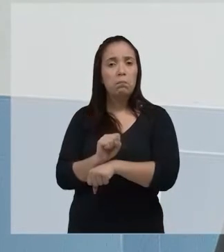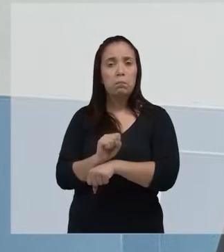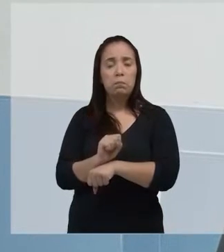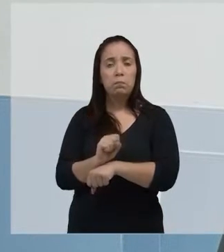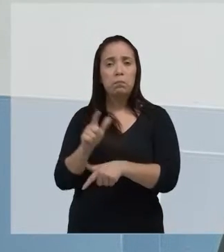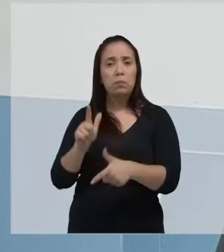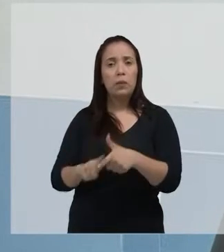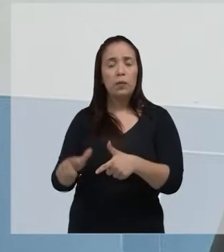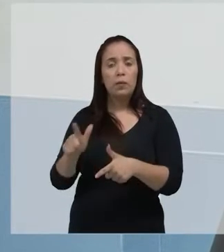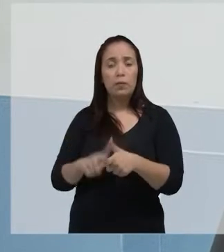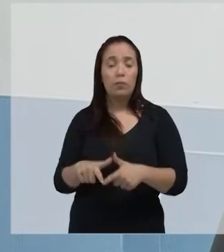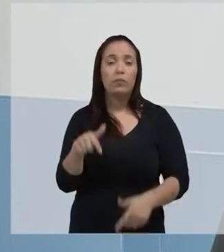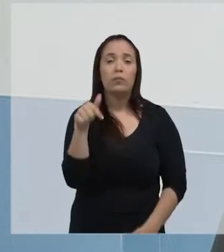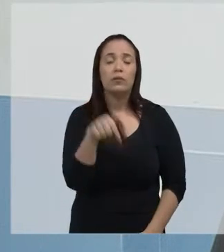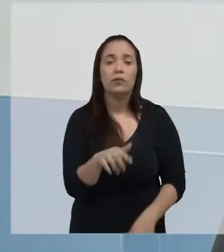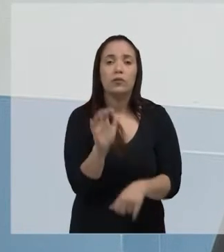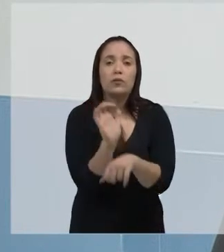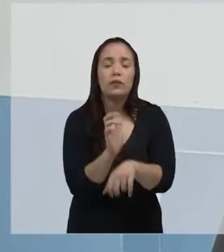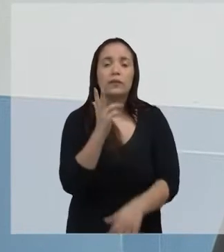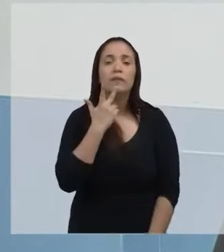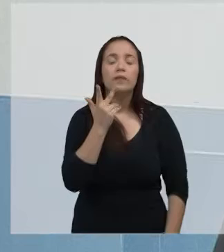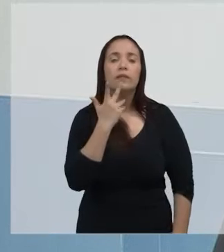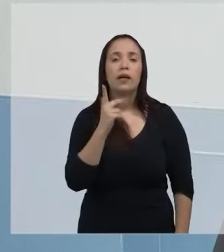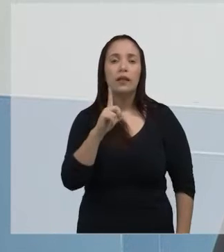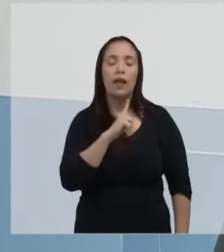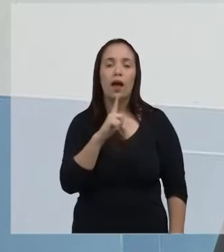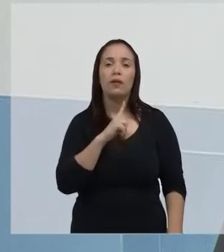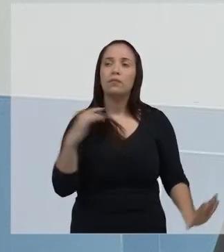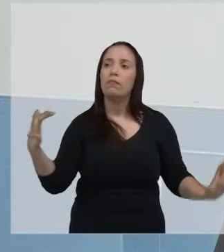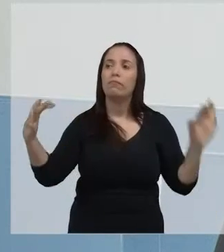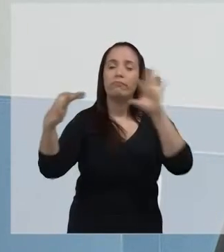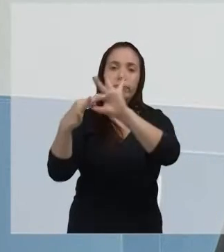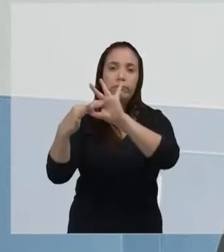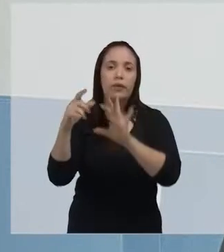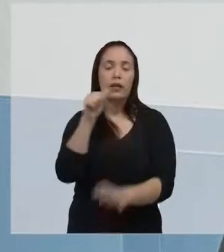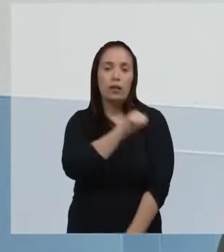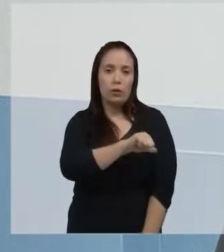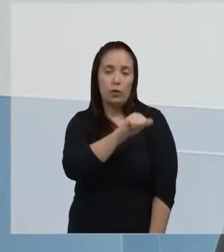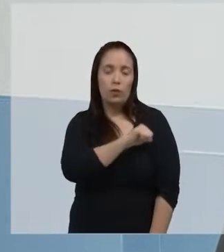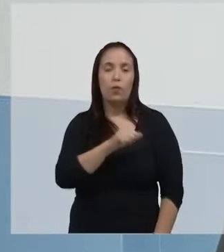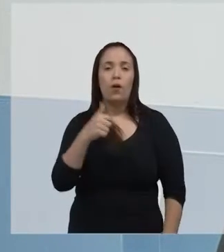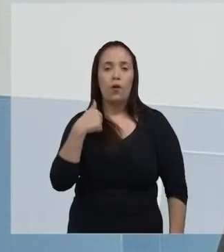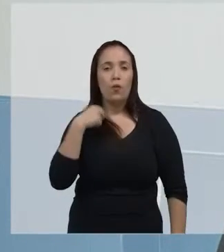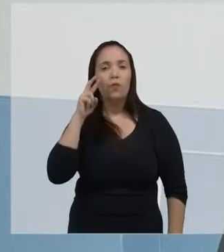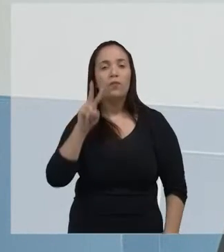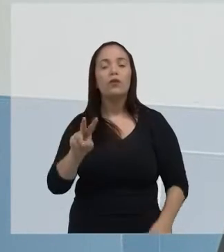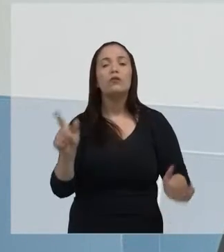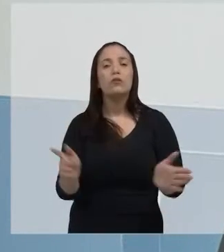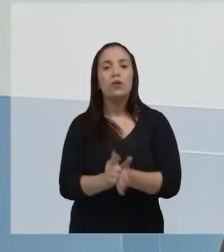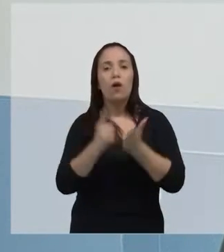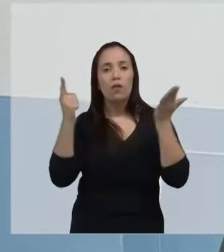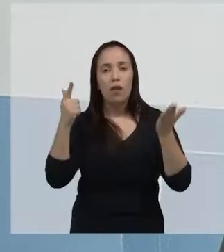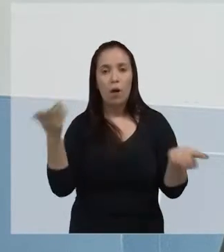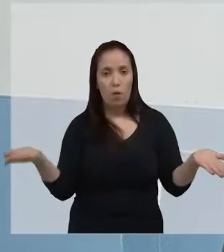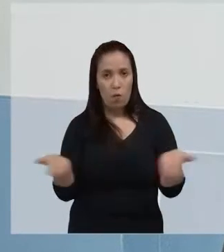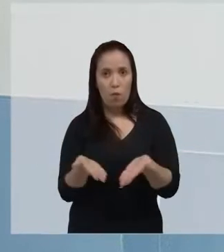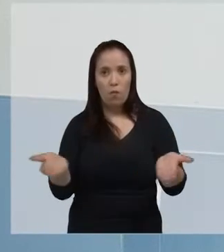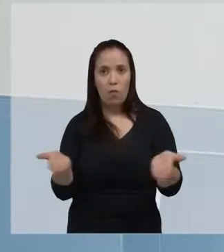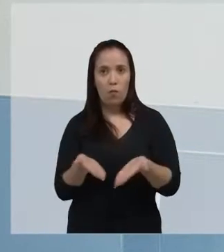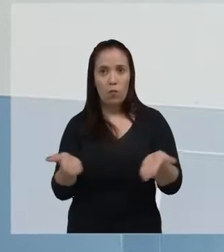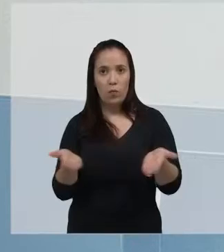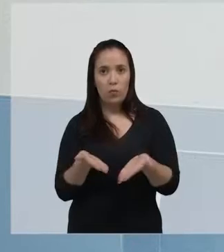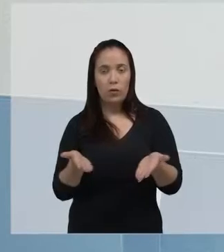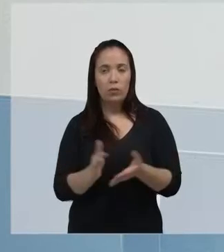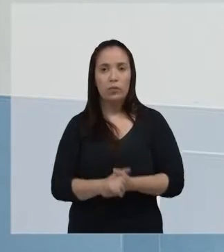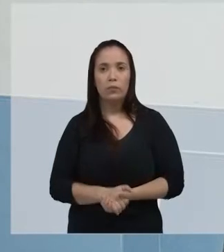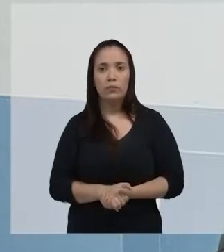estado que é um estado e tem ligações profundas com o Rio, o estado do Ceará tem. Eu estava lendo aqui o Jornal do Brasil, é de hoje esse jornal? Deixa eu